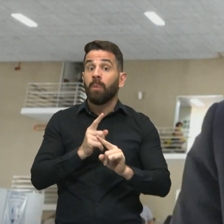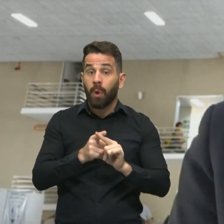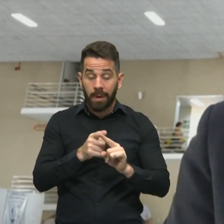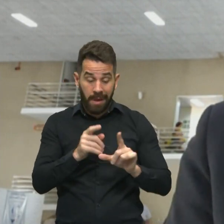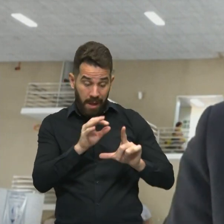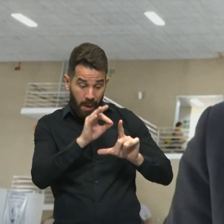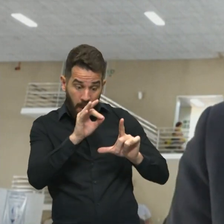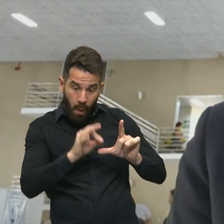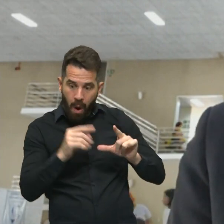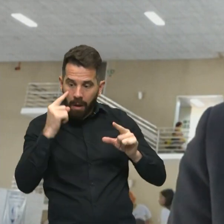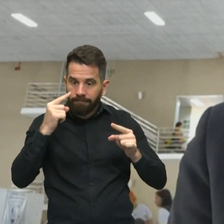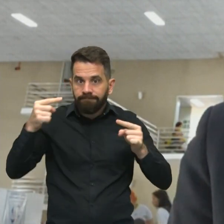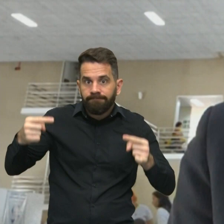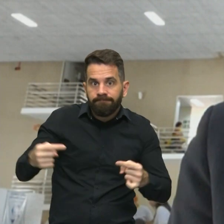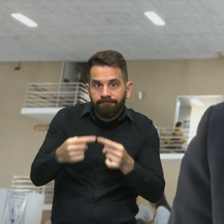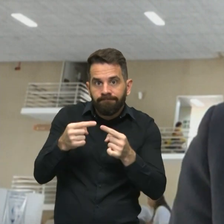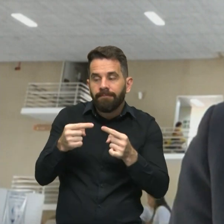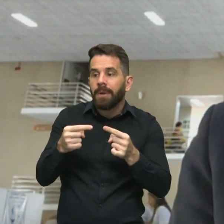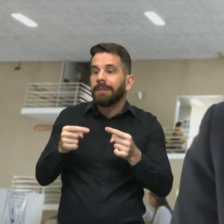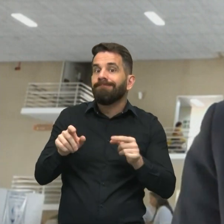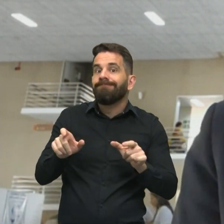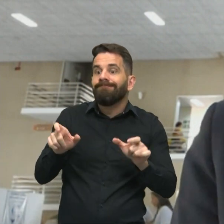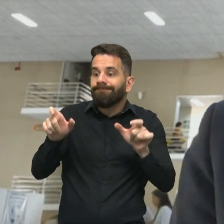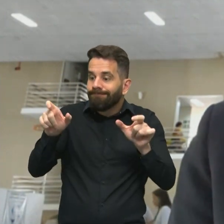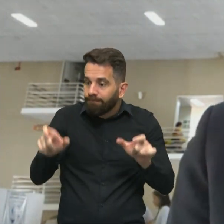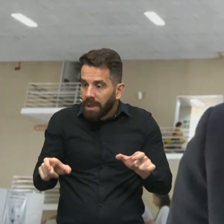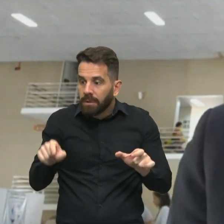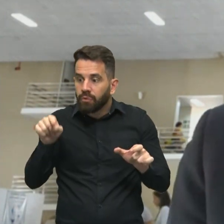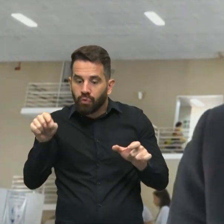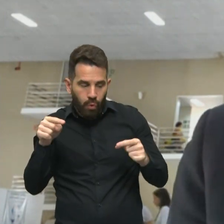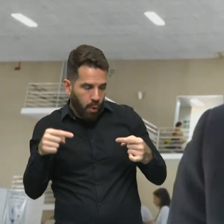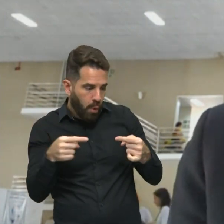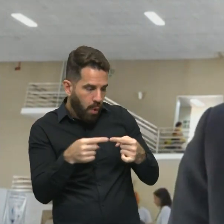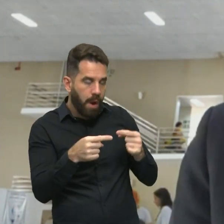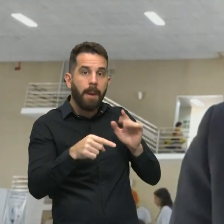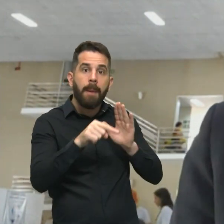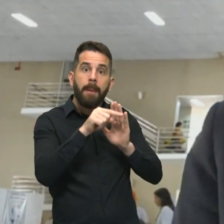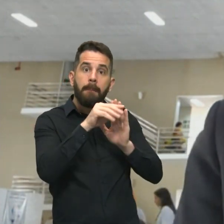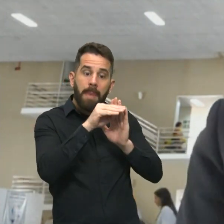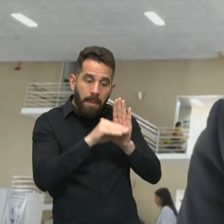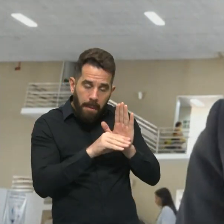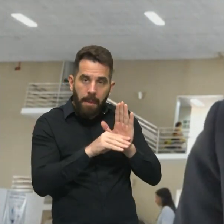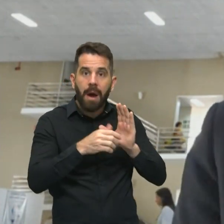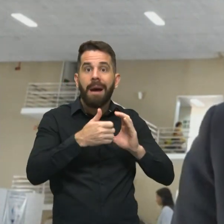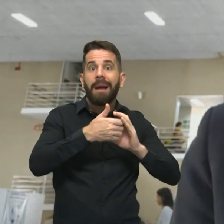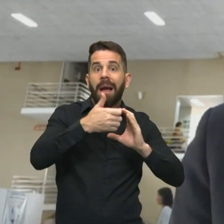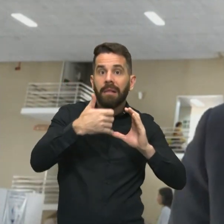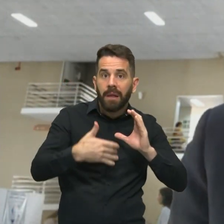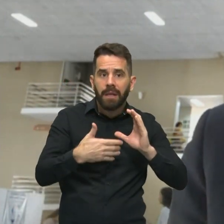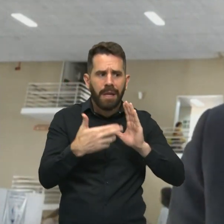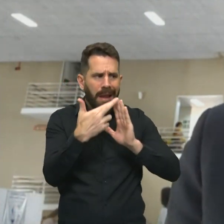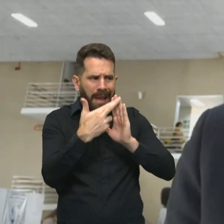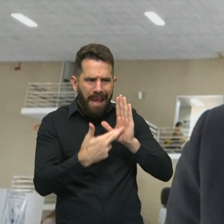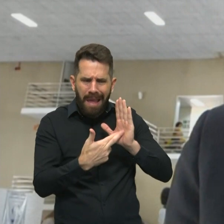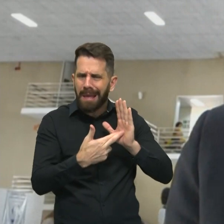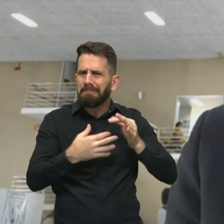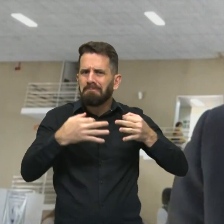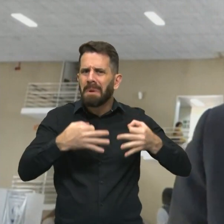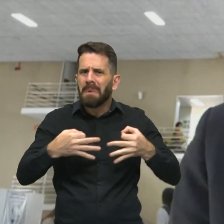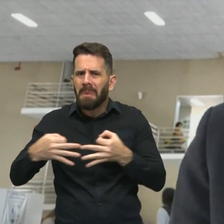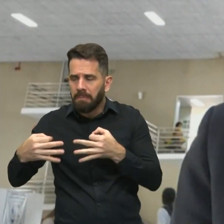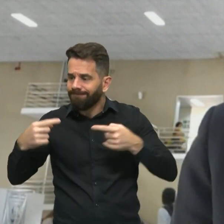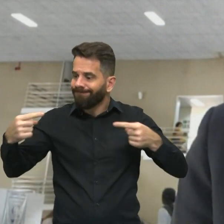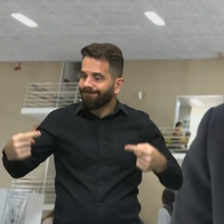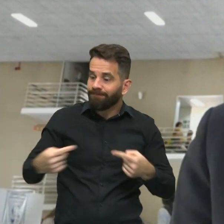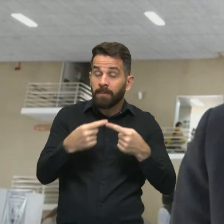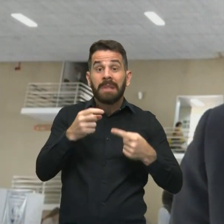Por isso que nós recomendamos estudantes a ficarem atentos se eles realmente têm o perfil daquela cota para a qual ele está se inscrevendo, porque se ele